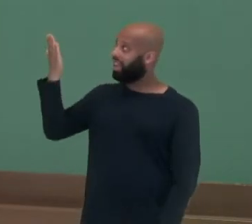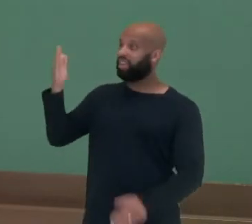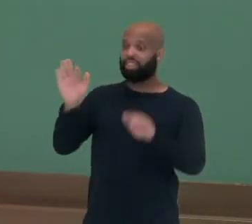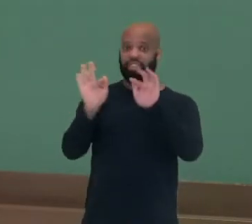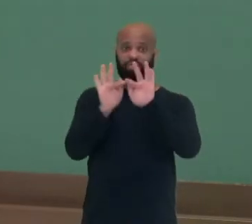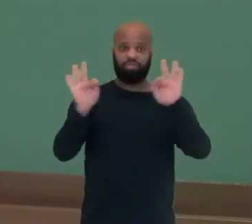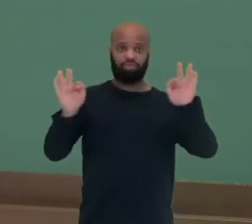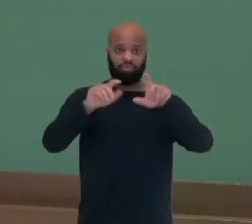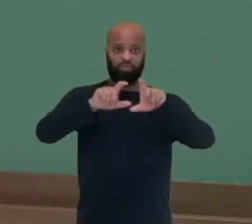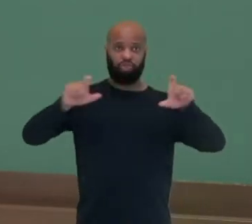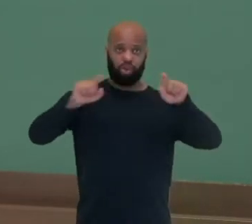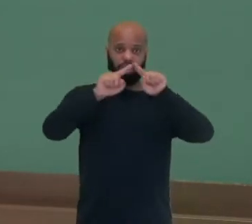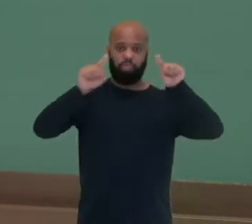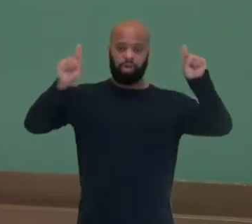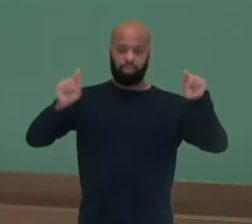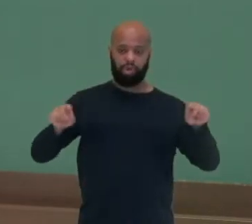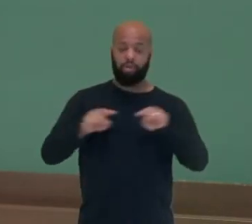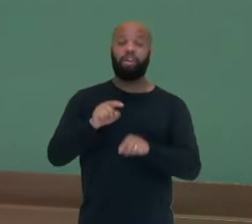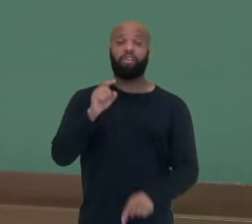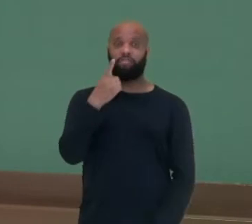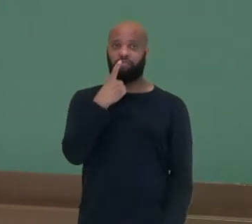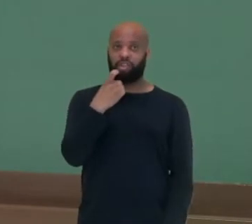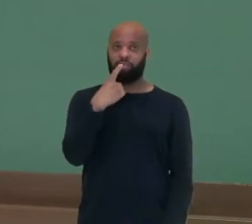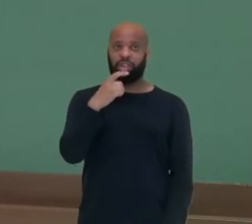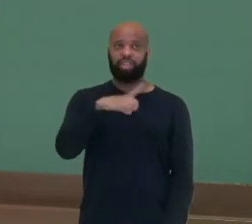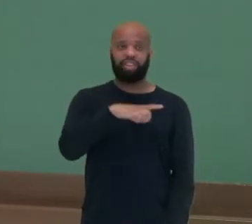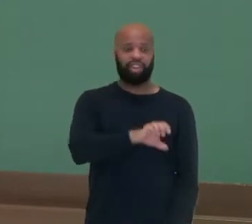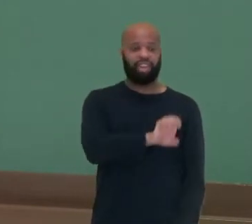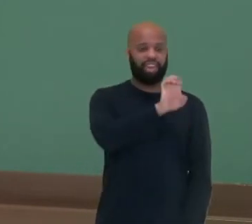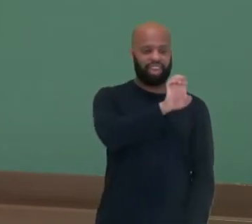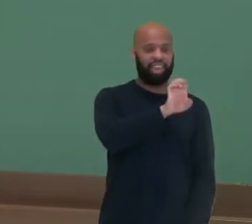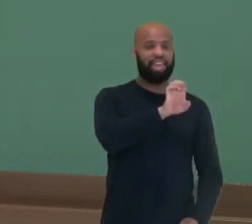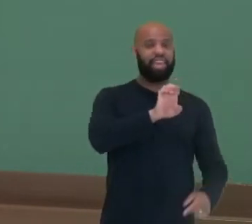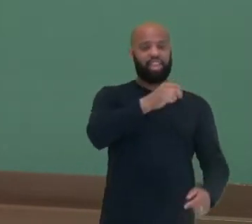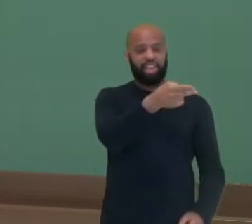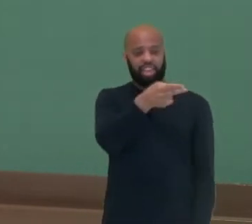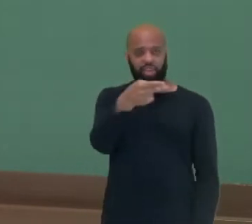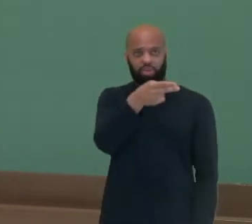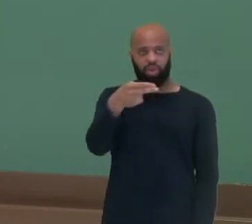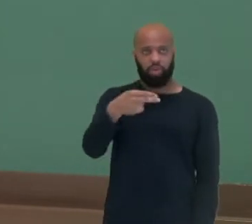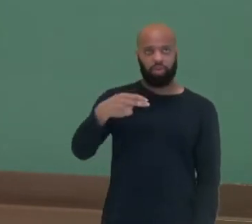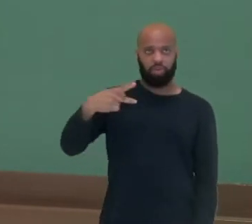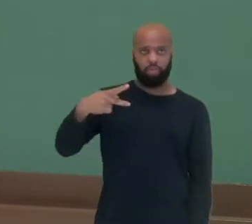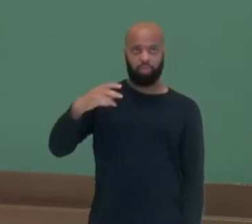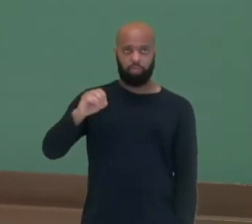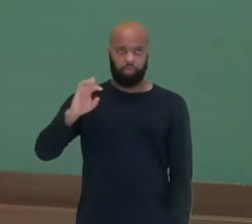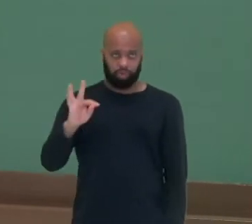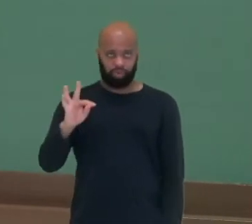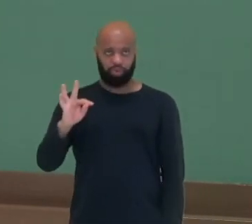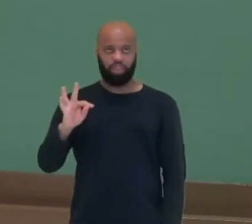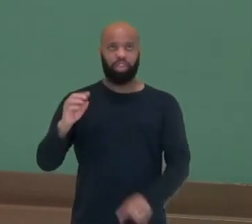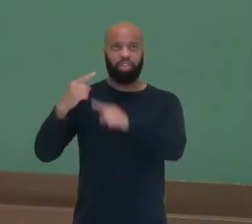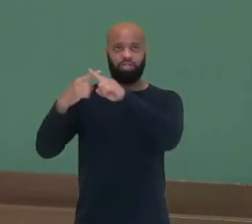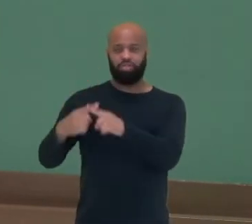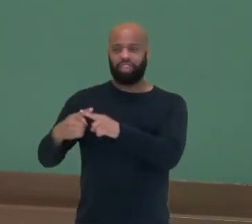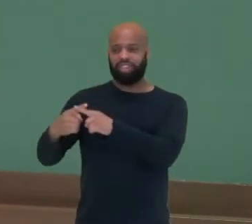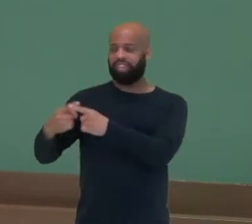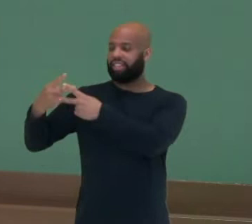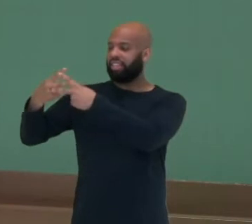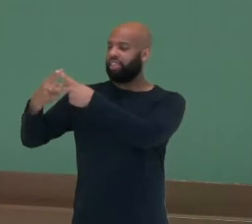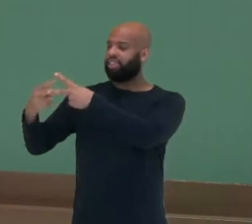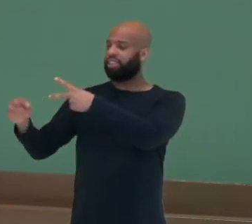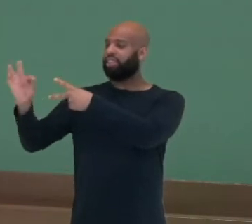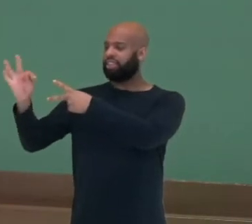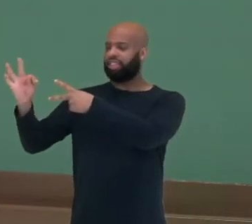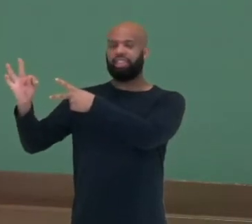aqui, super importante. Nós temos E, que é igual a potência multiplicado pelo